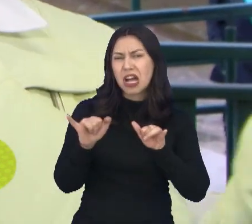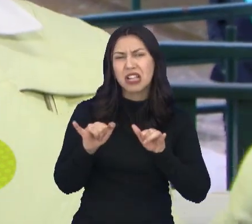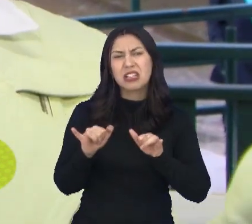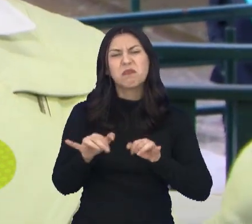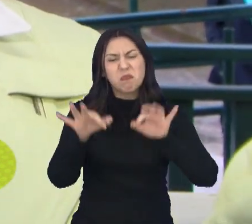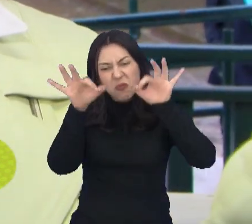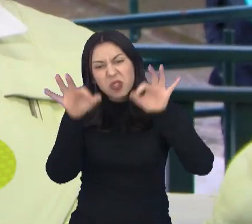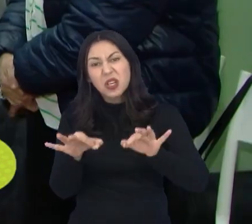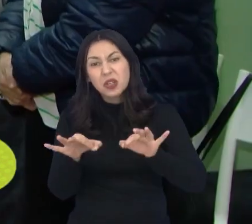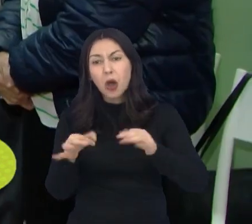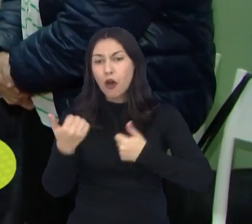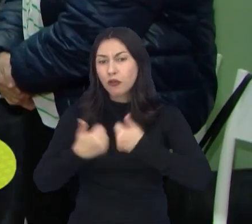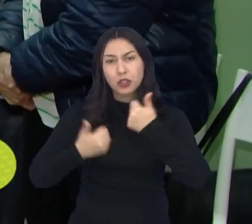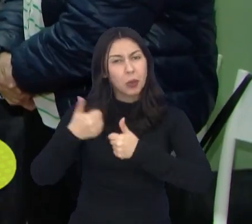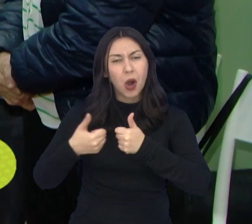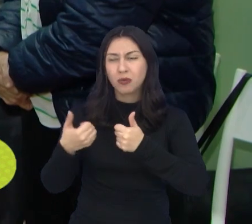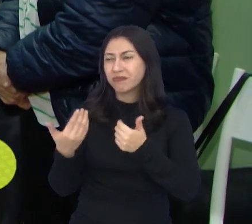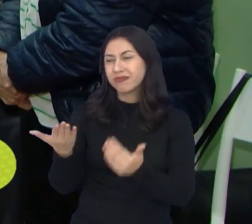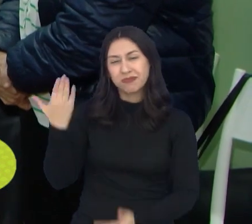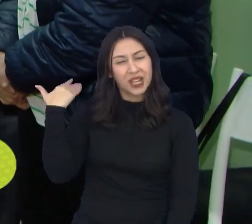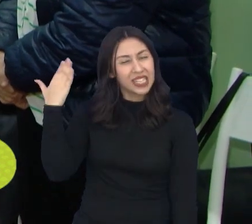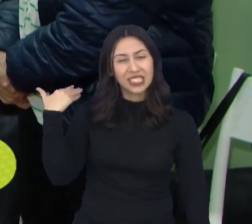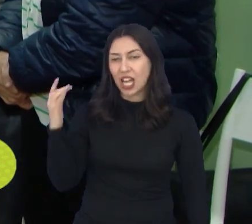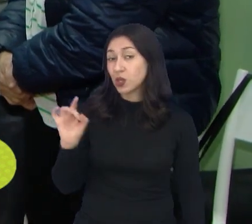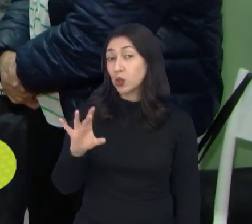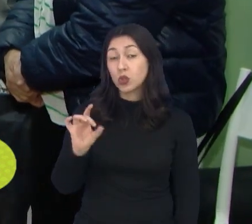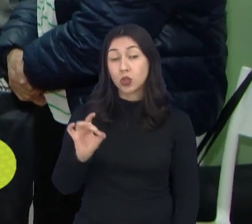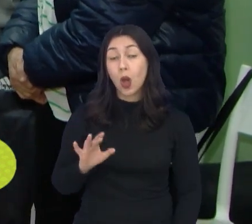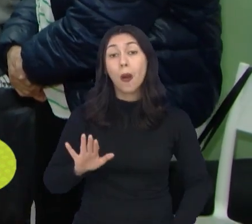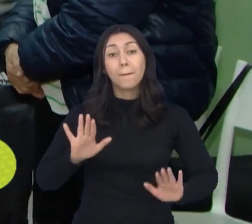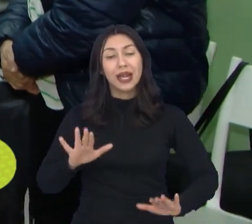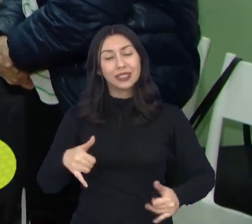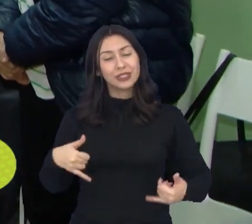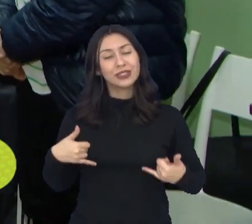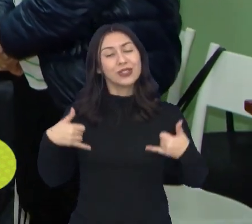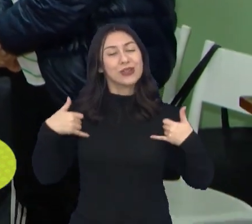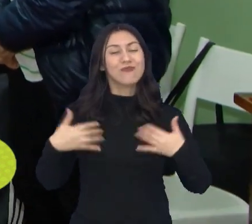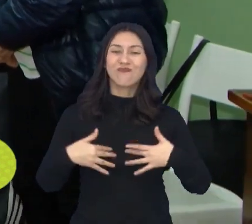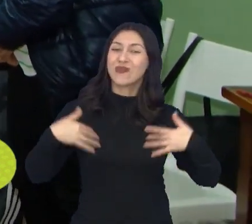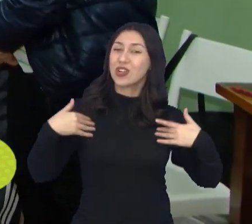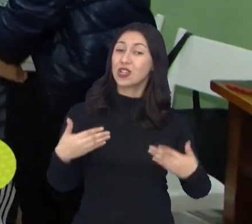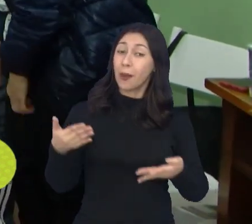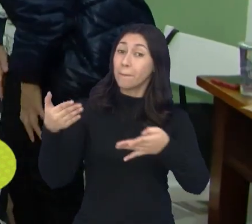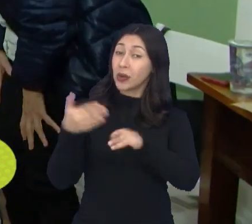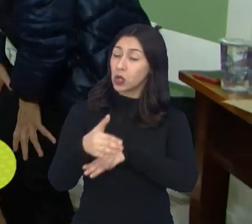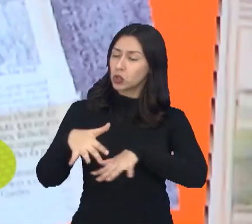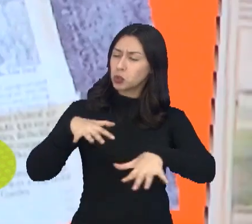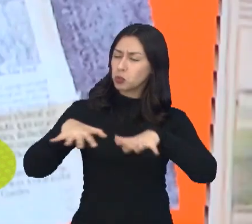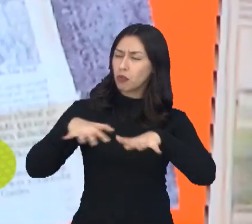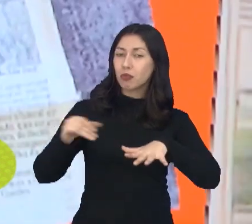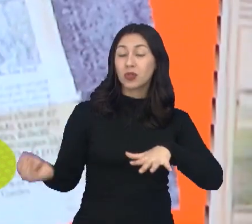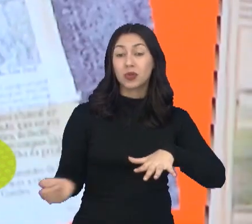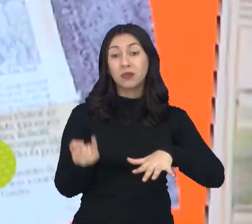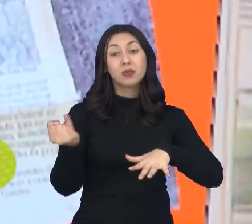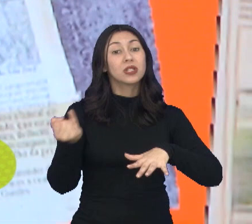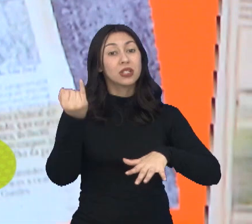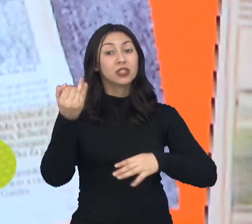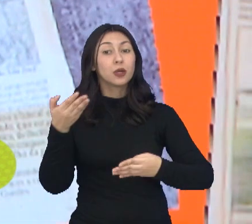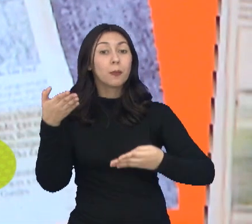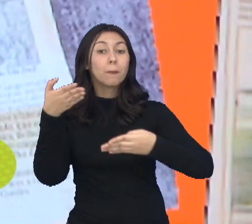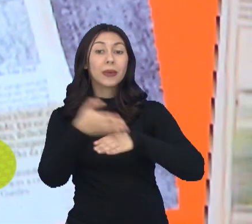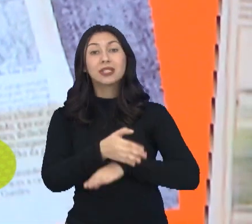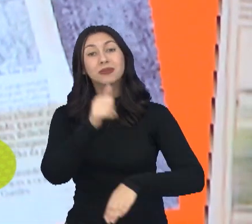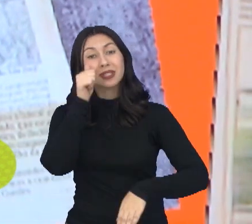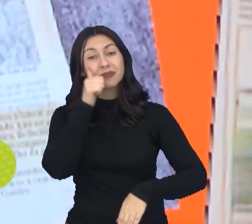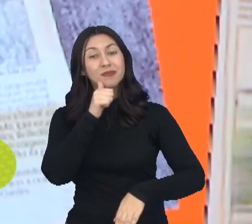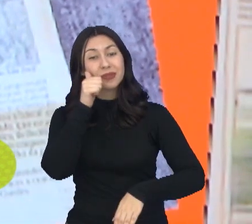no passado. Mas ela ainda tem orgulho de dizer que fez parte de um movimento ainda raro no país, a participação